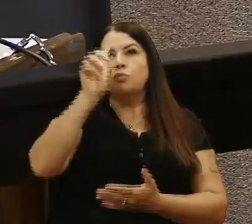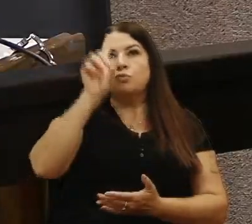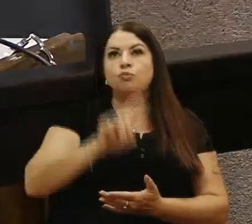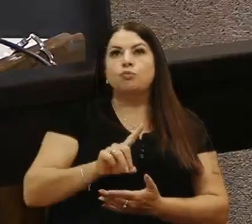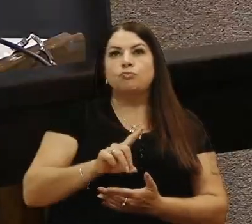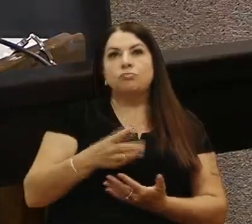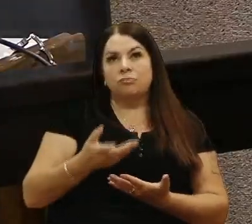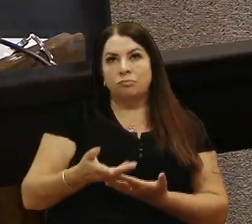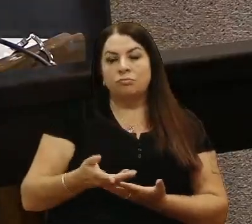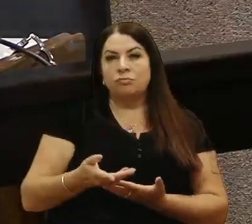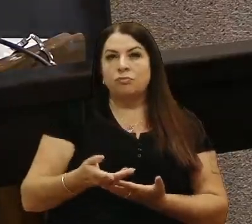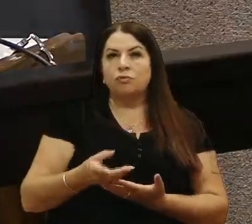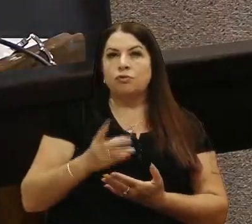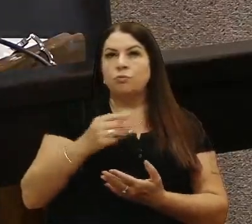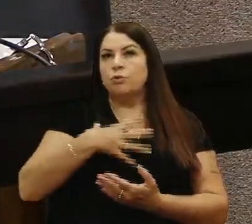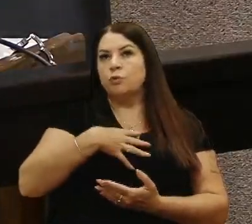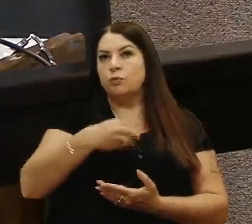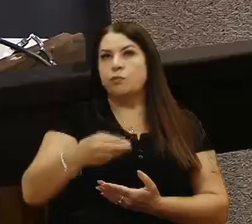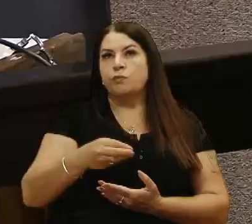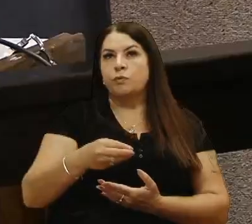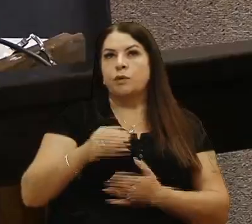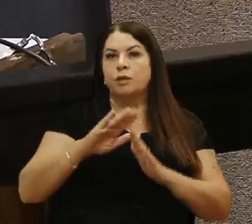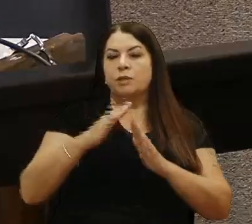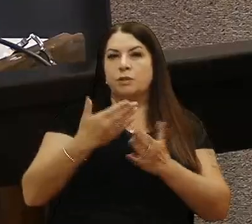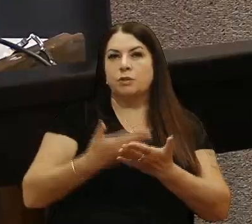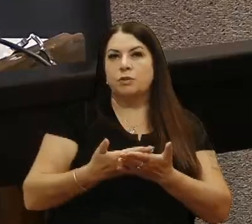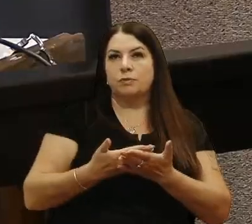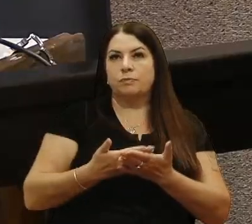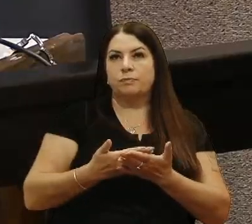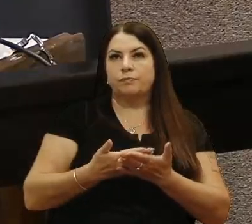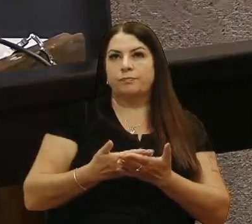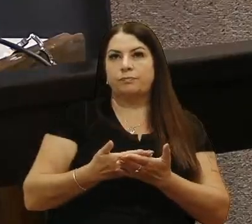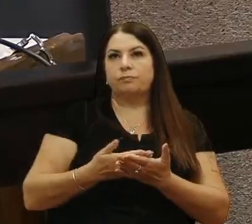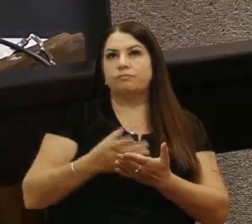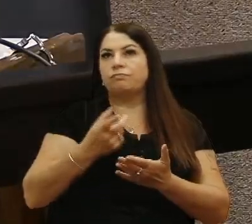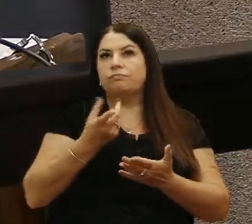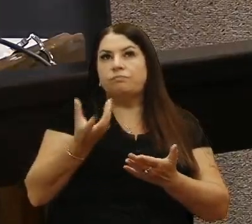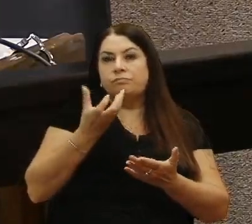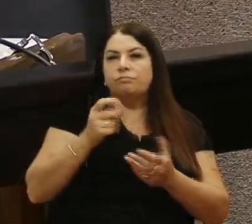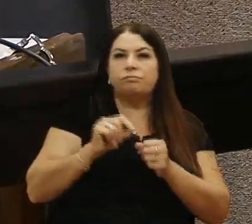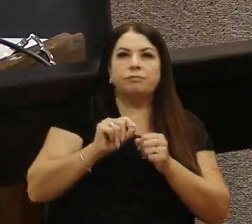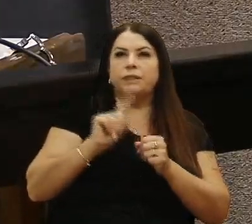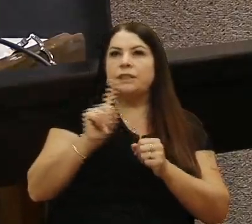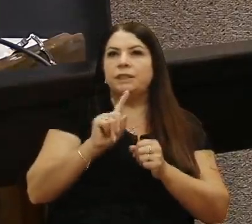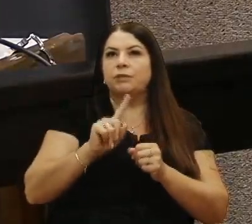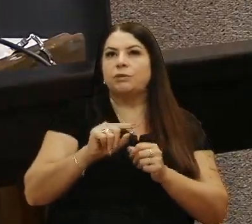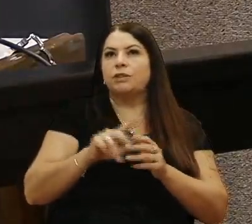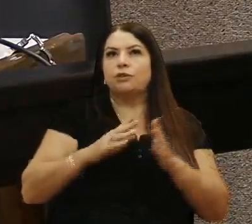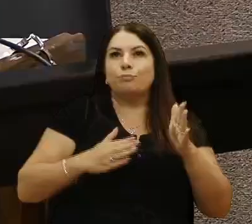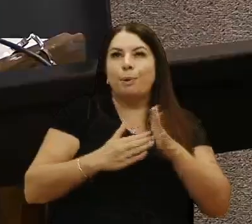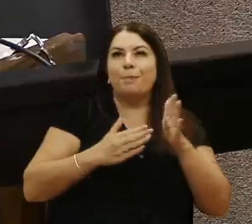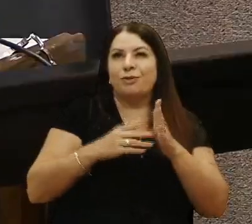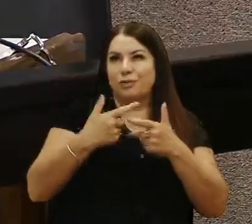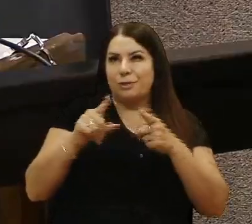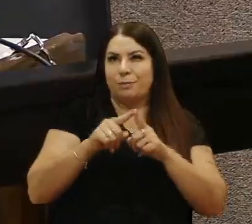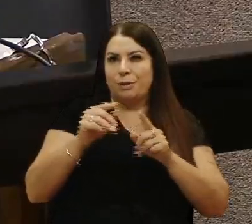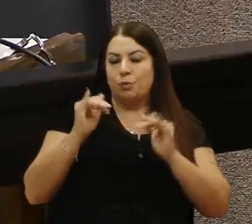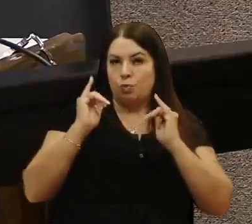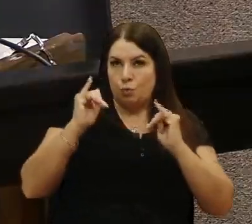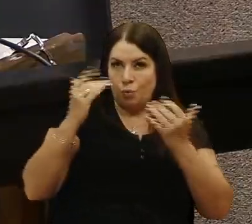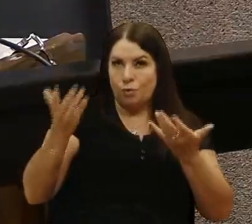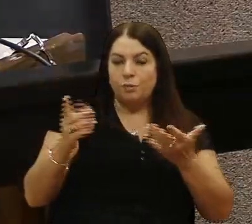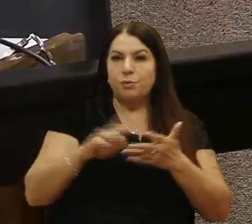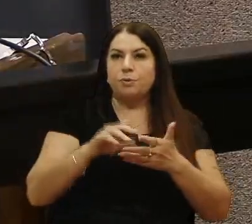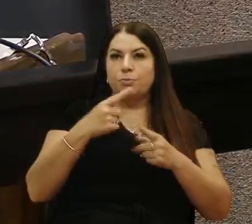direito, né, de colocar os seus filhos nas escolas ali desejadas e que não seja um empecilho a questão do transporte,